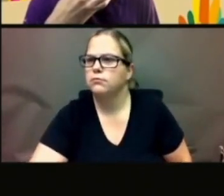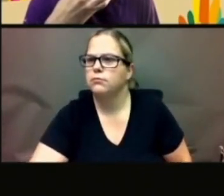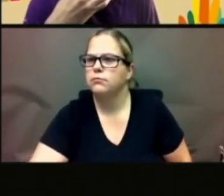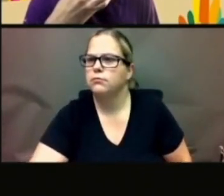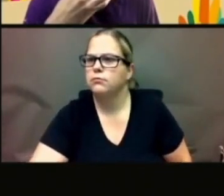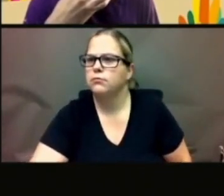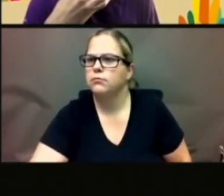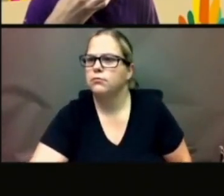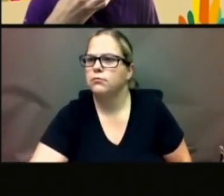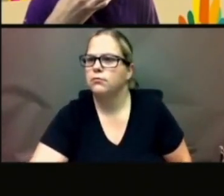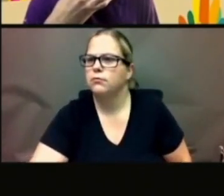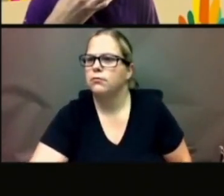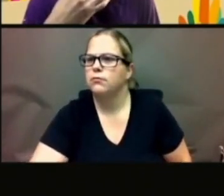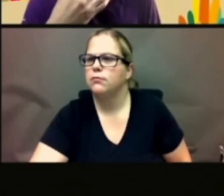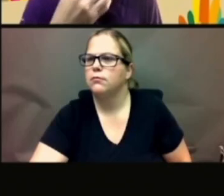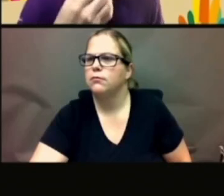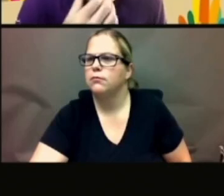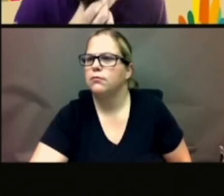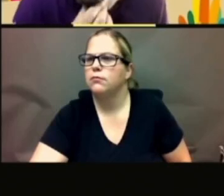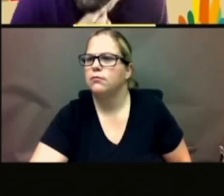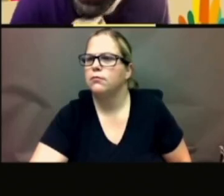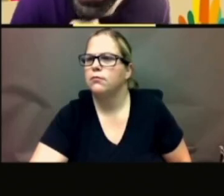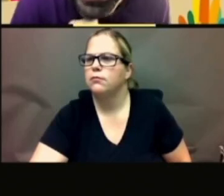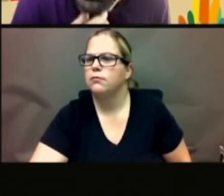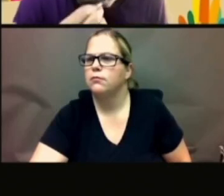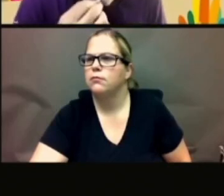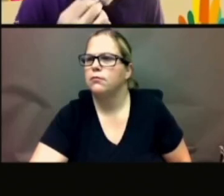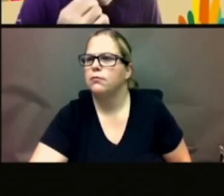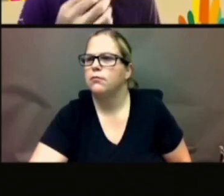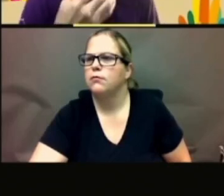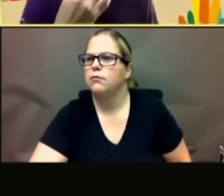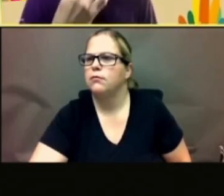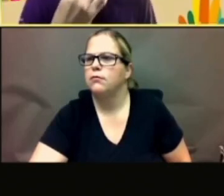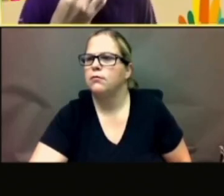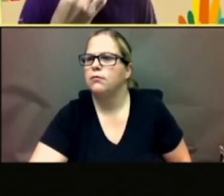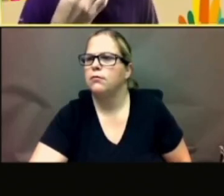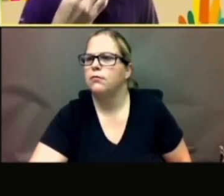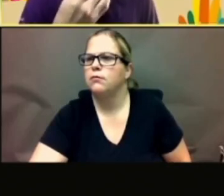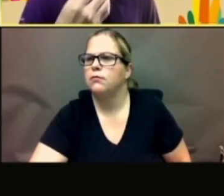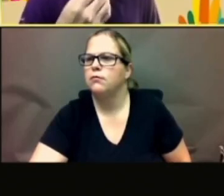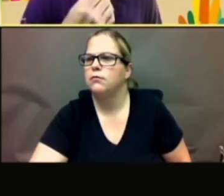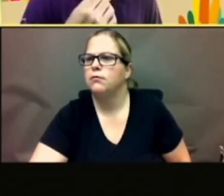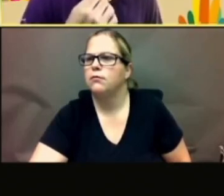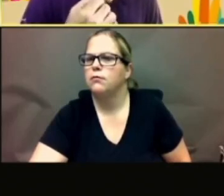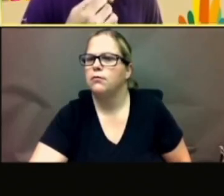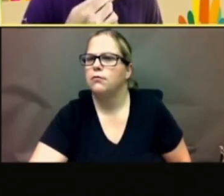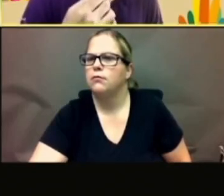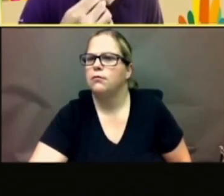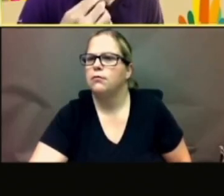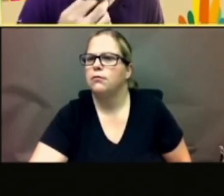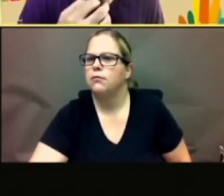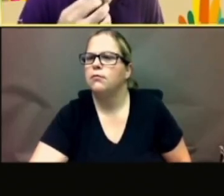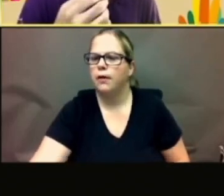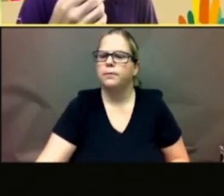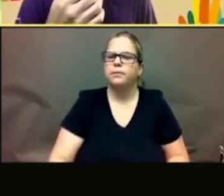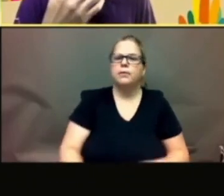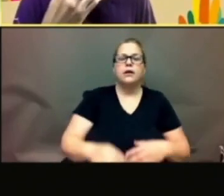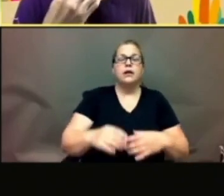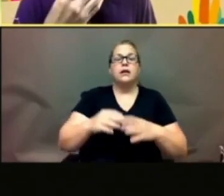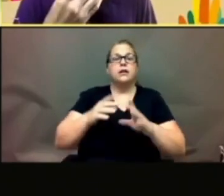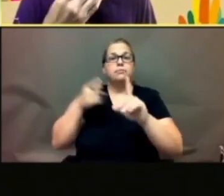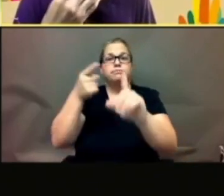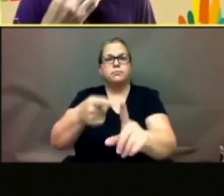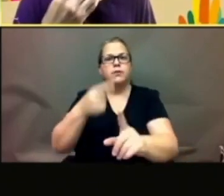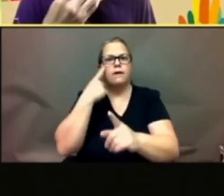Isso também funciona como um mouse. Você está fazendo? Você está fazendo? Sou eu que estou fazendo? Acho que não sou eu, não. Mas deveria ser eu.